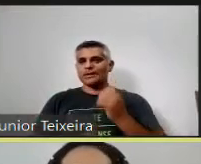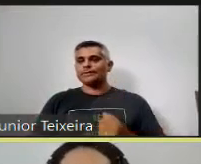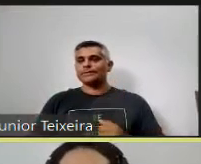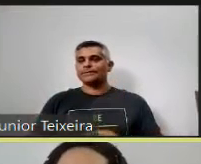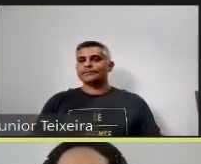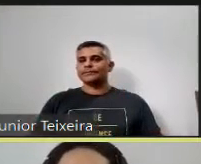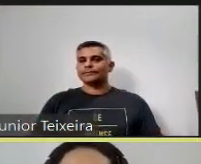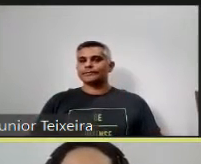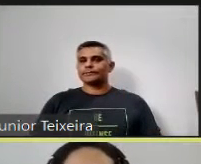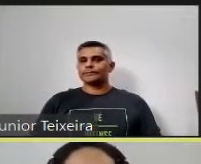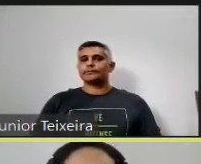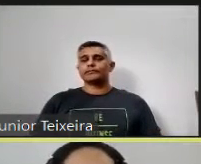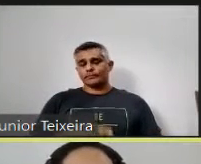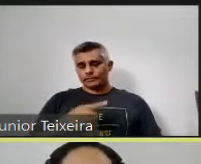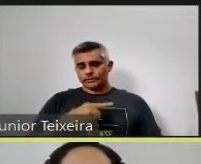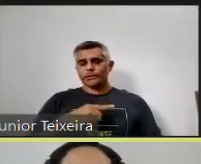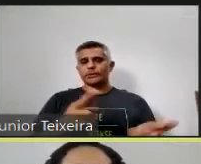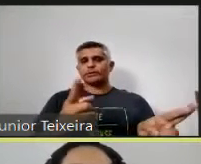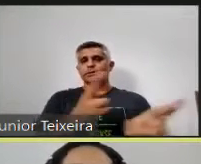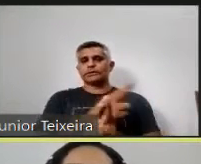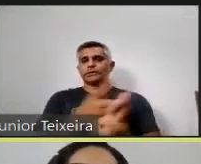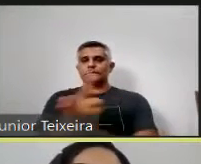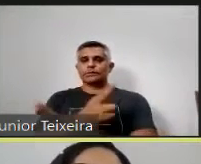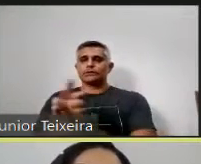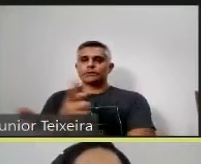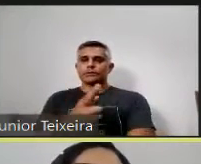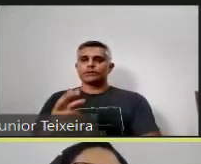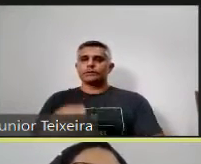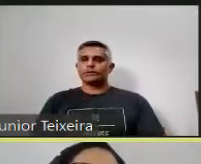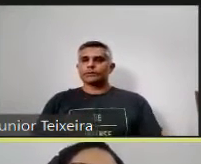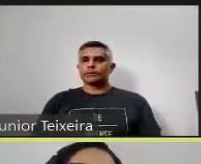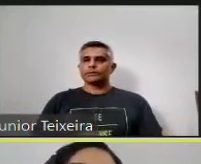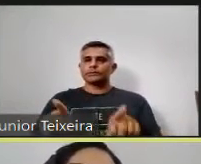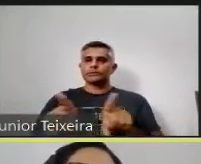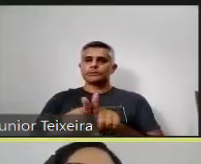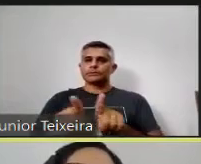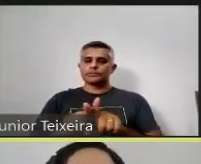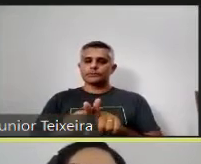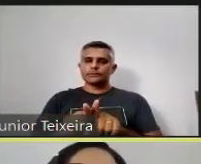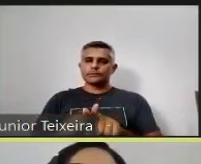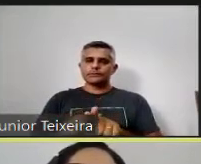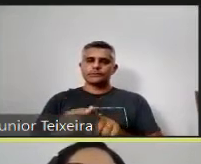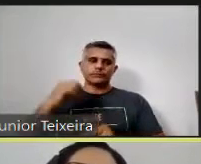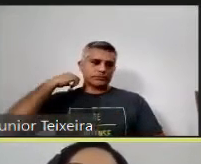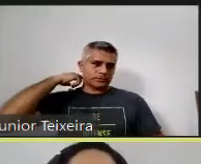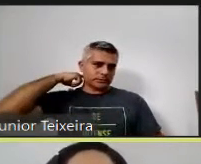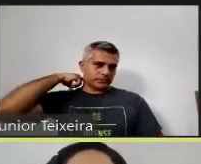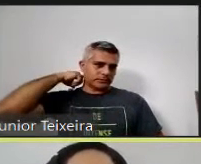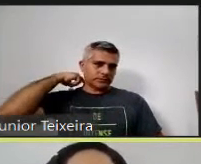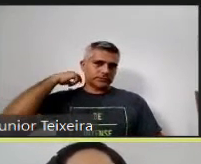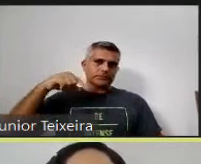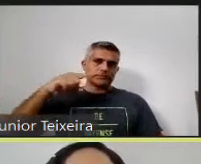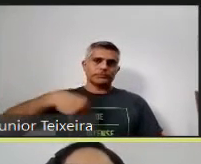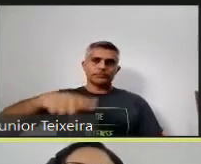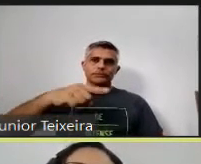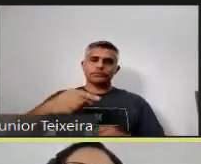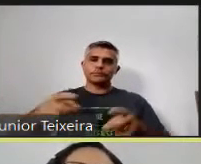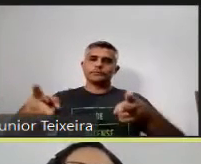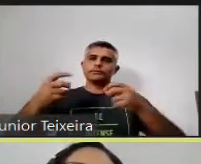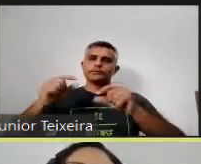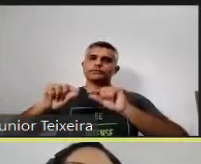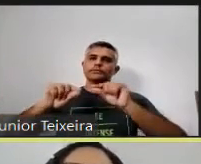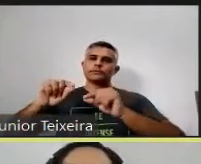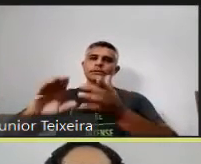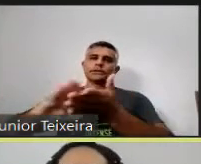com essa subjetividade. Além disso, a gente parte da ideia de que a interpretação educacional,